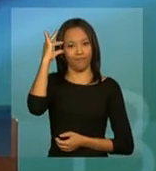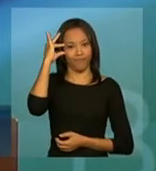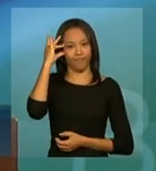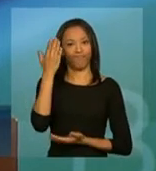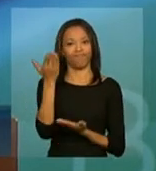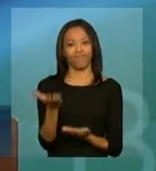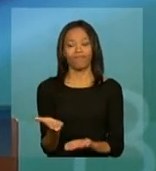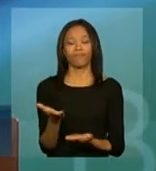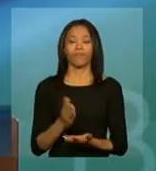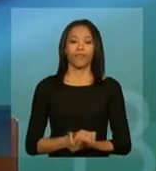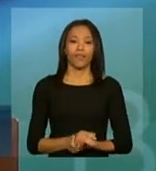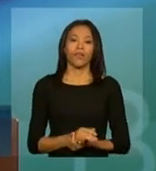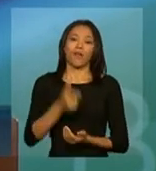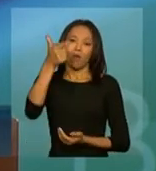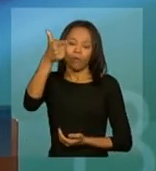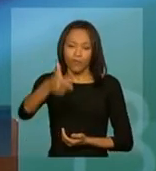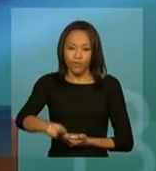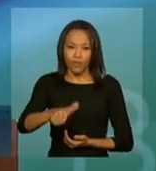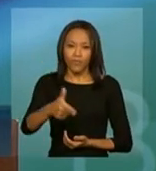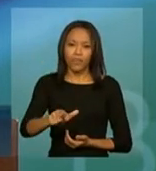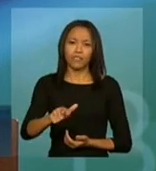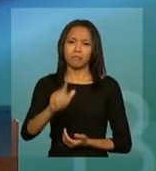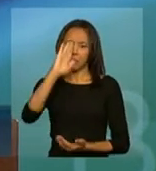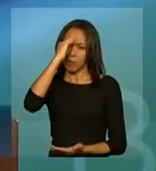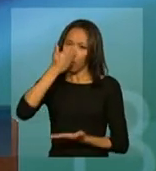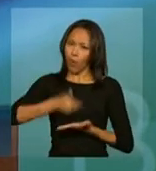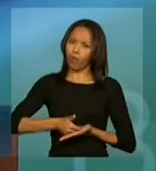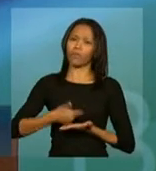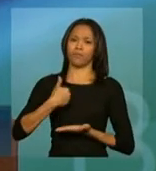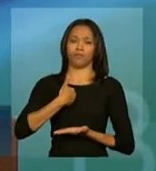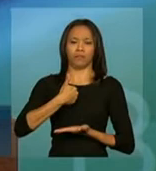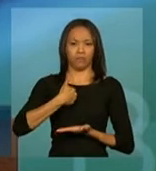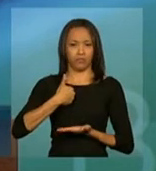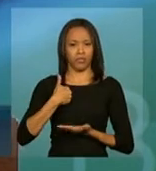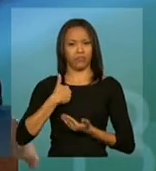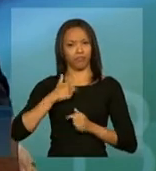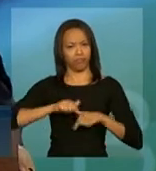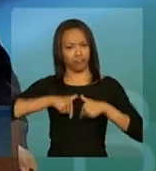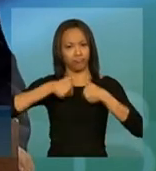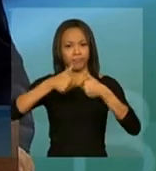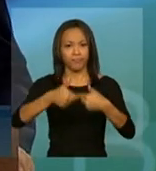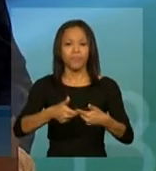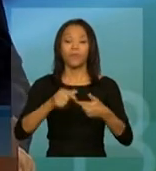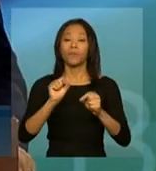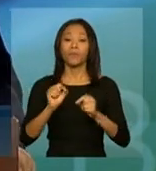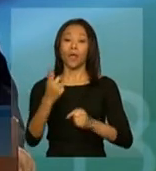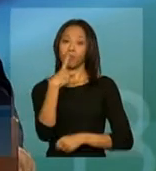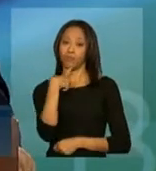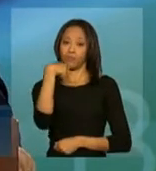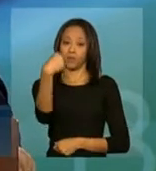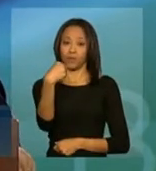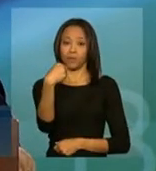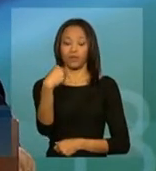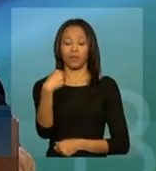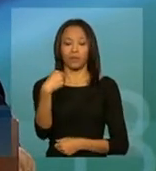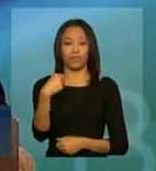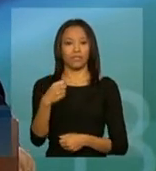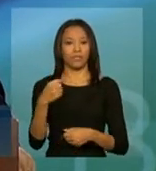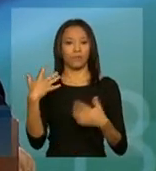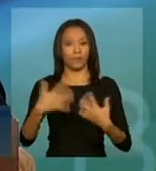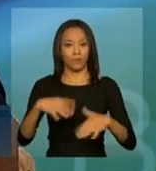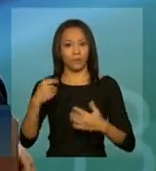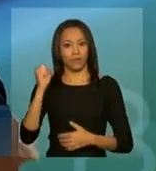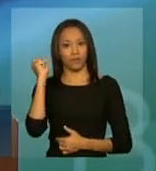Presidente da República, mais uma vez, pela confiança em mim depositada, ao atribuir-me a delicada,